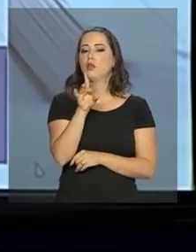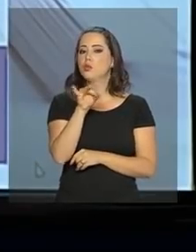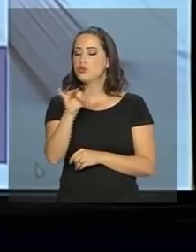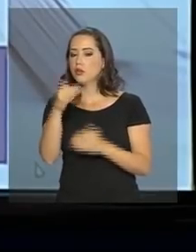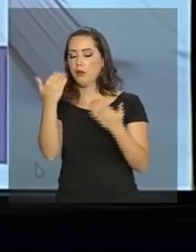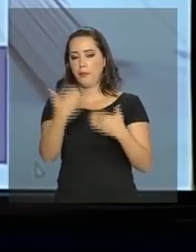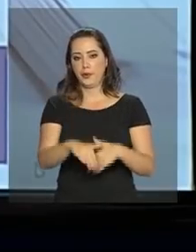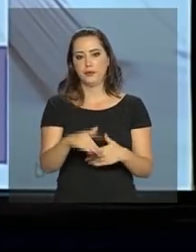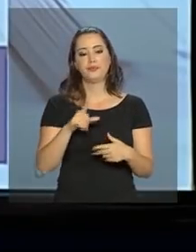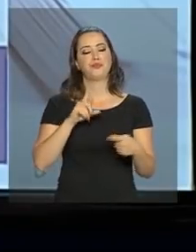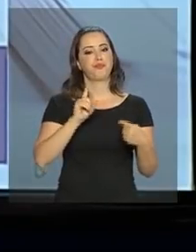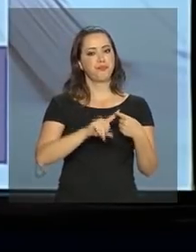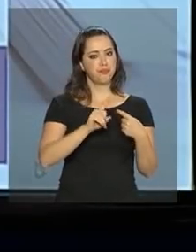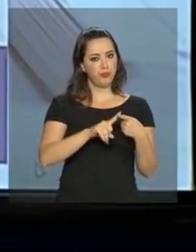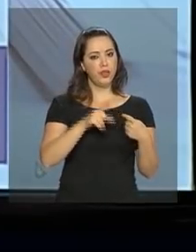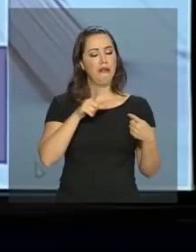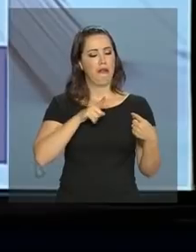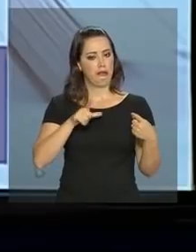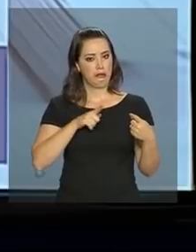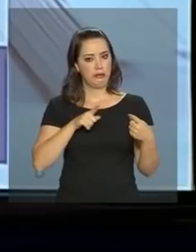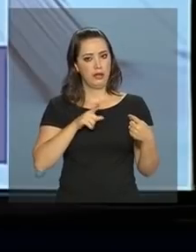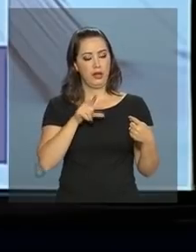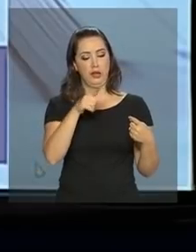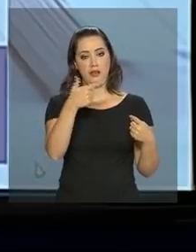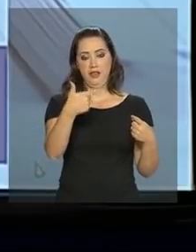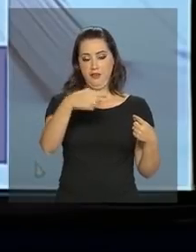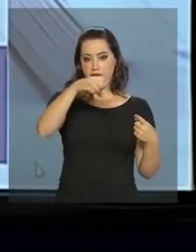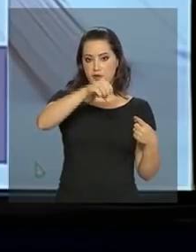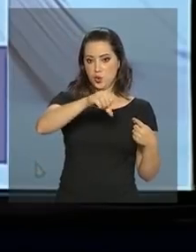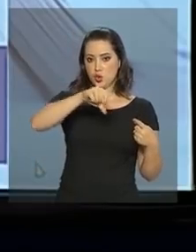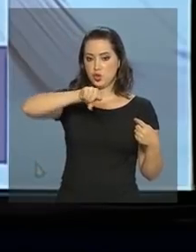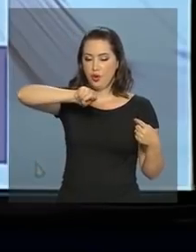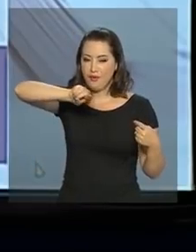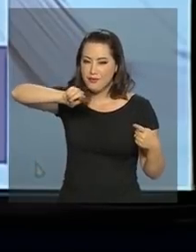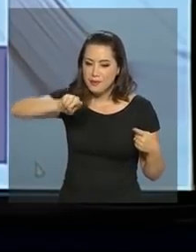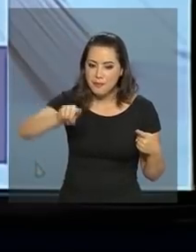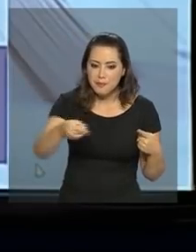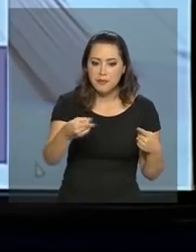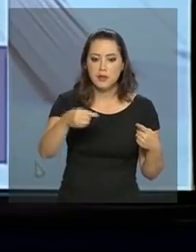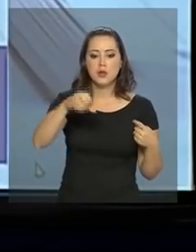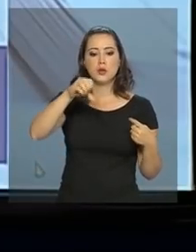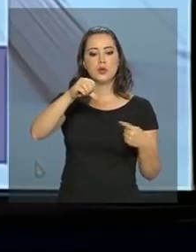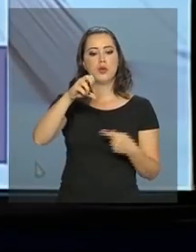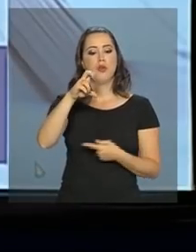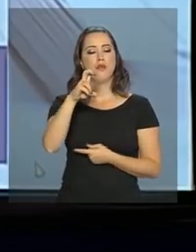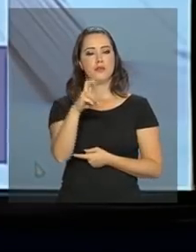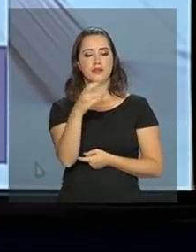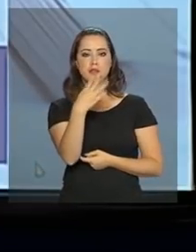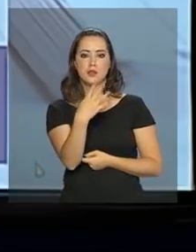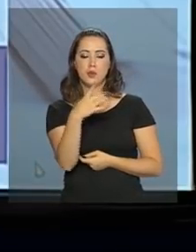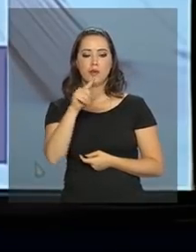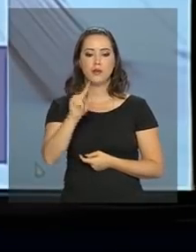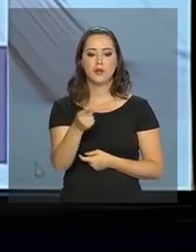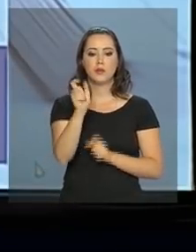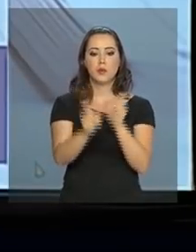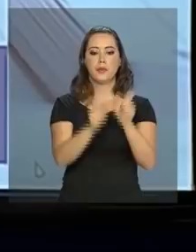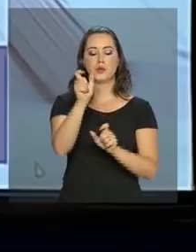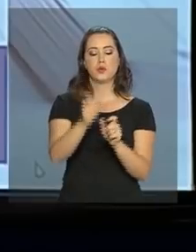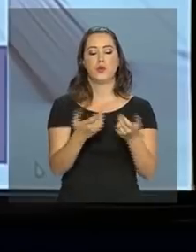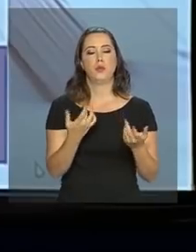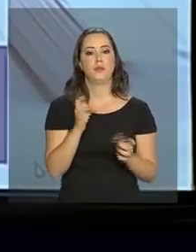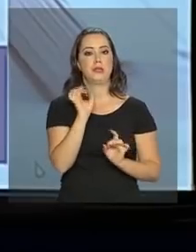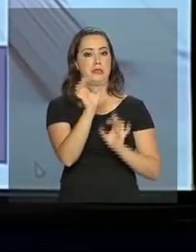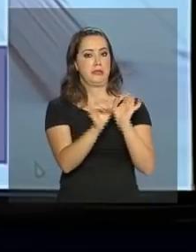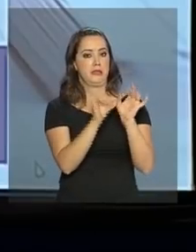nós temos atendimento especializado para 29 1954 pessoas que pediram específico